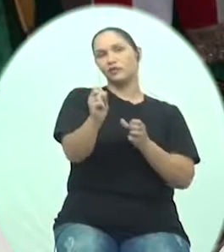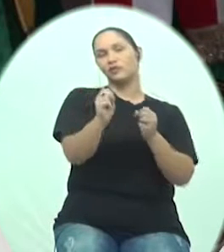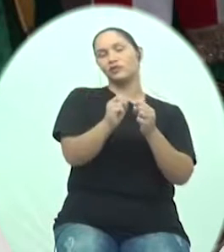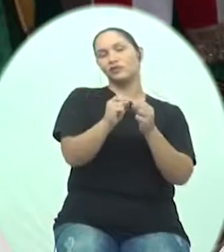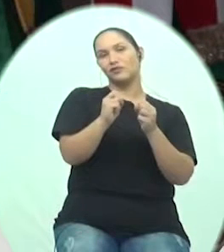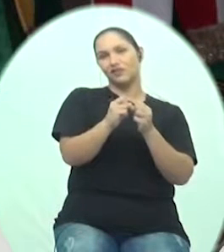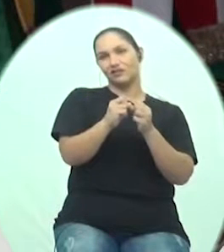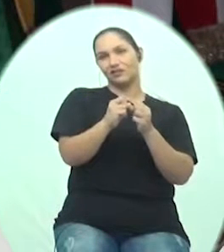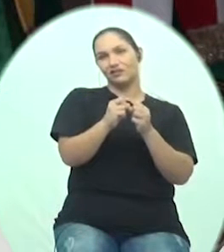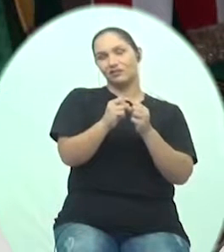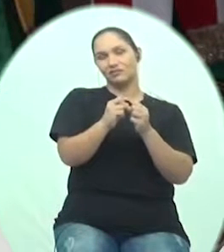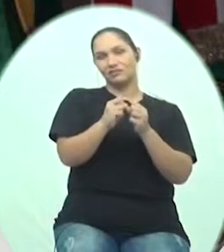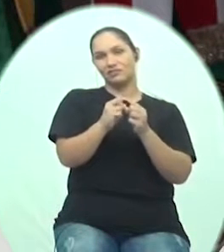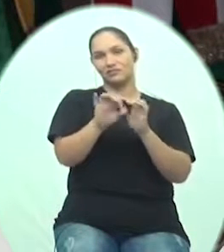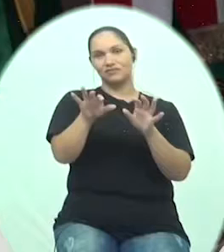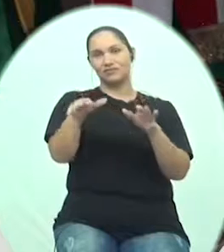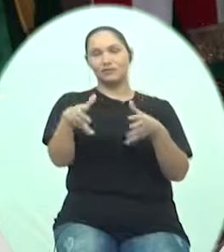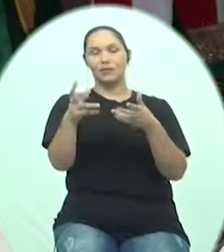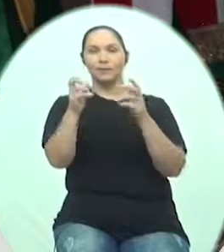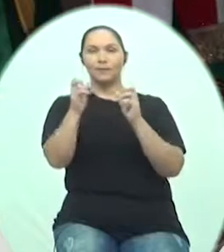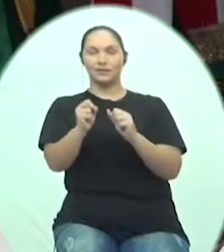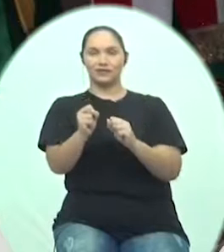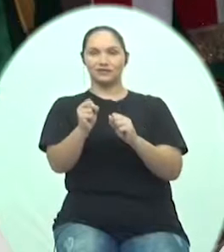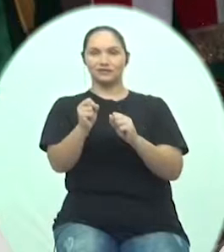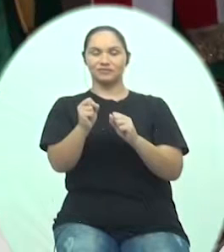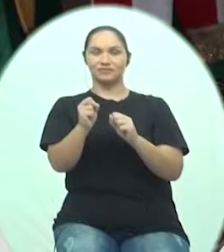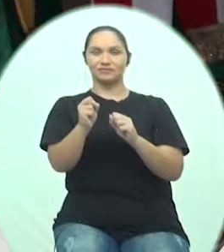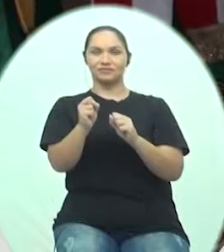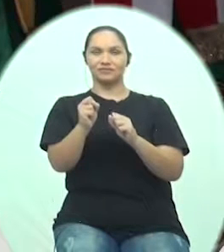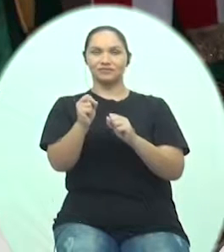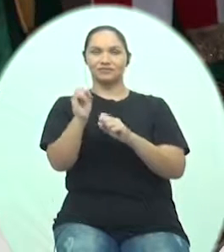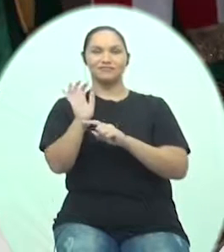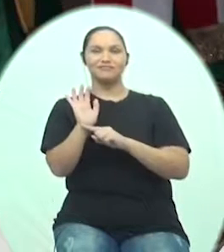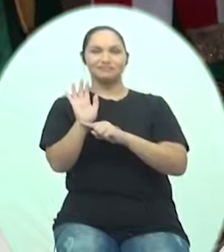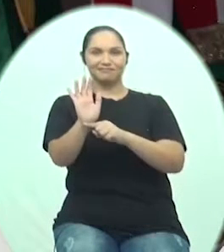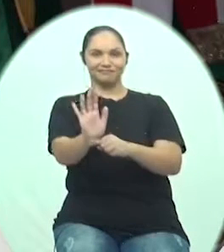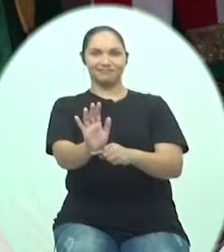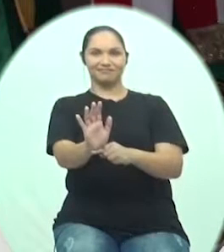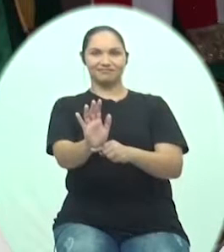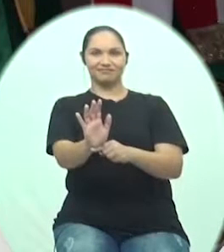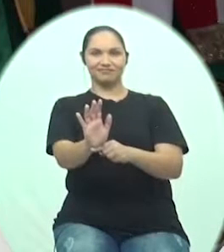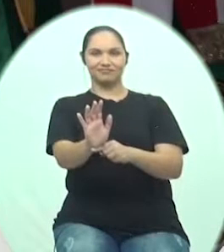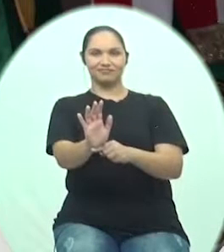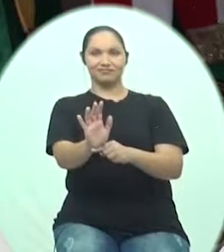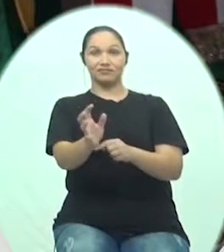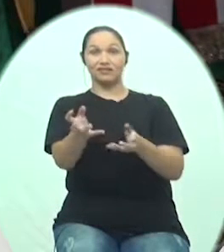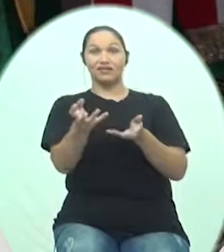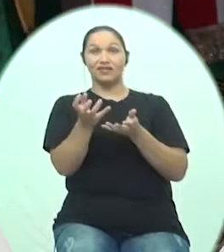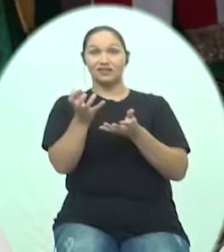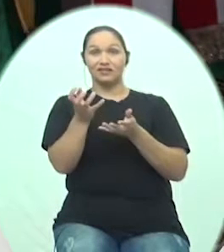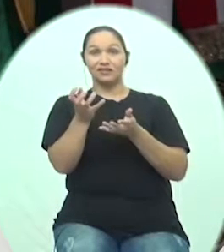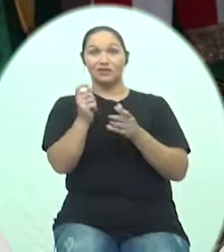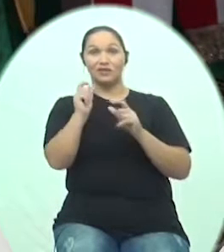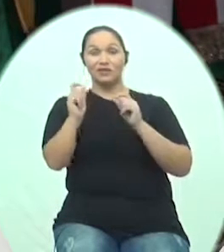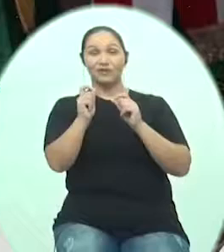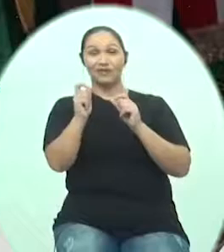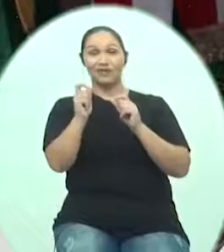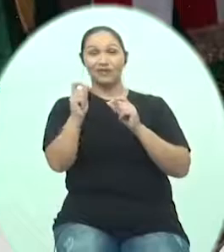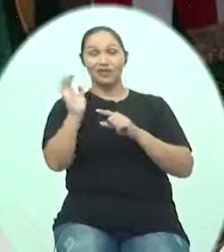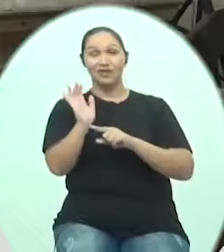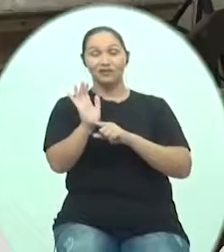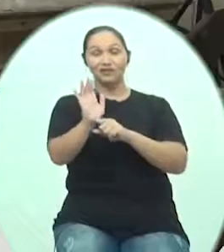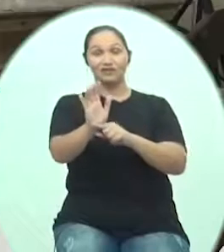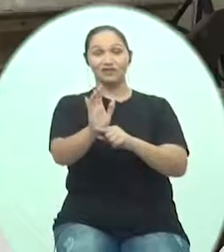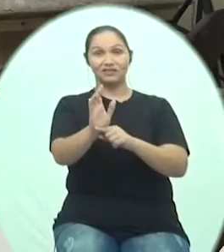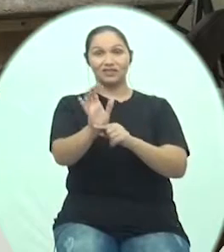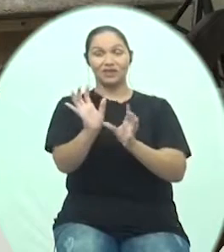gass que faça esse gesto e faça esse movimento tá em prol do crum Esporte Clube Muito